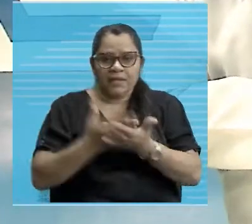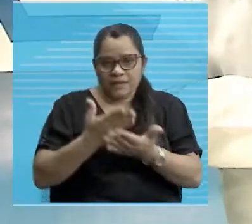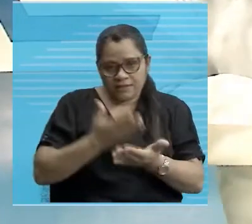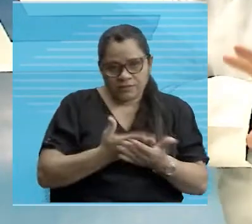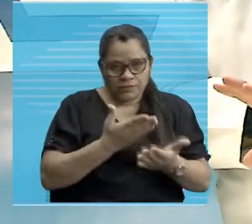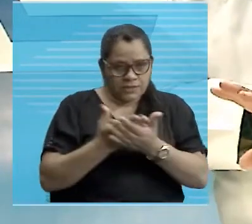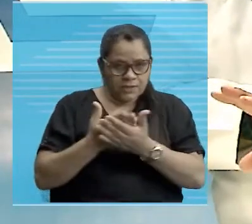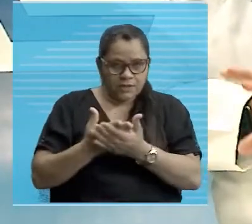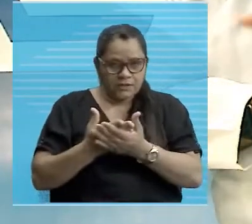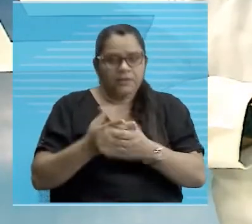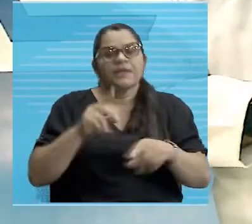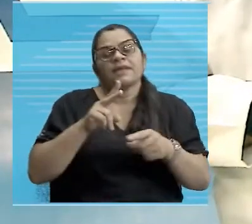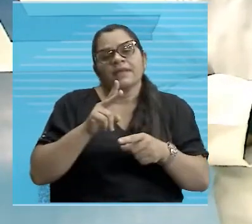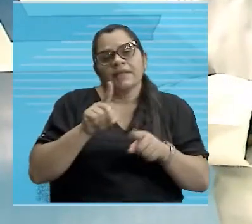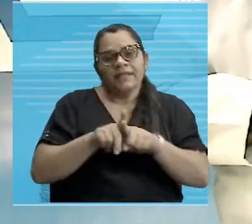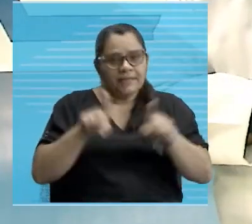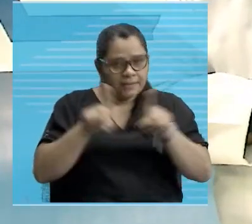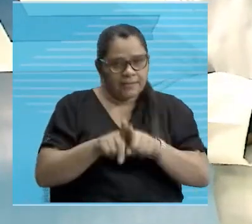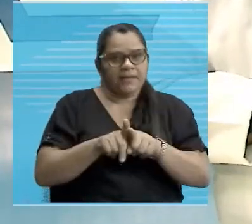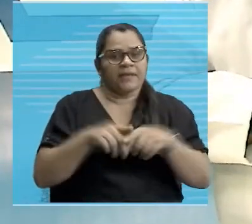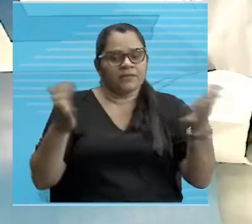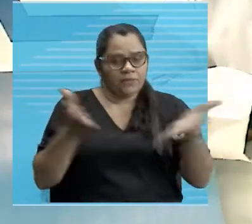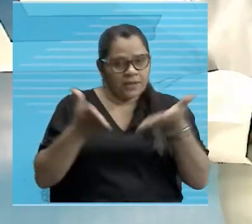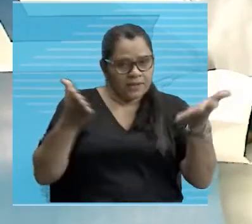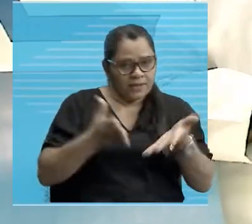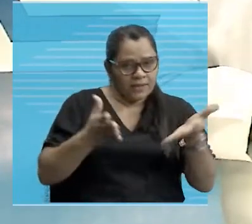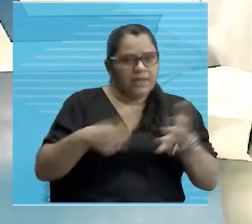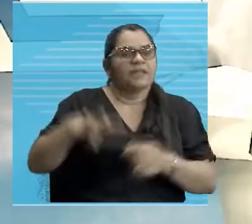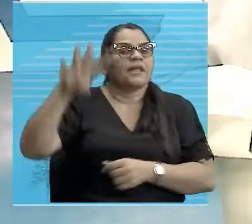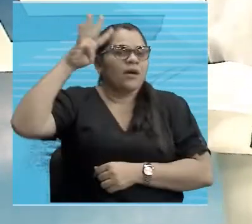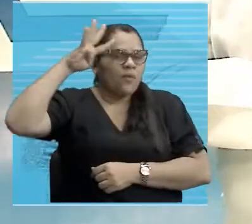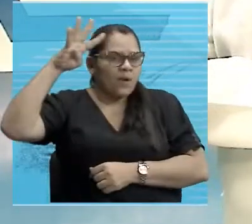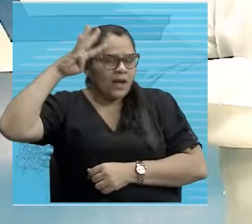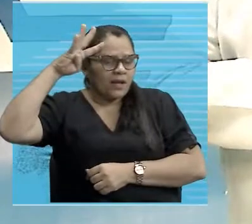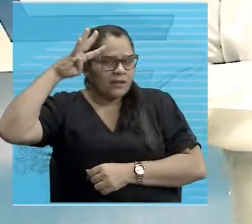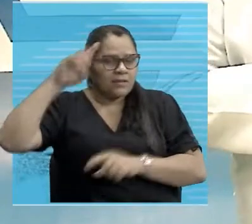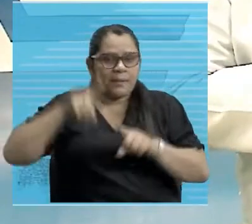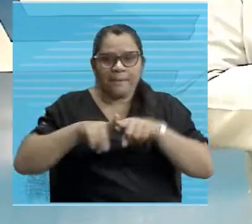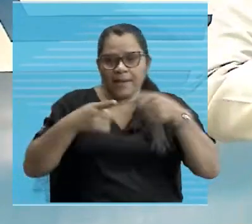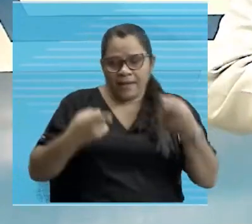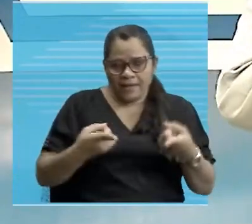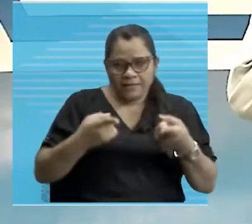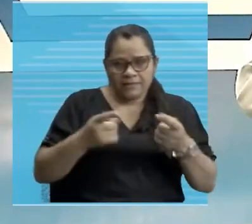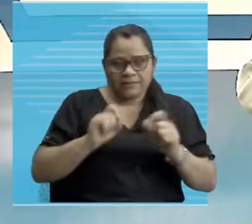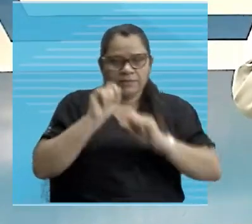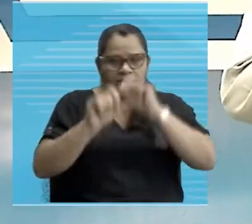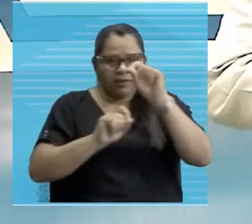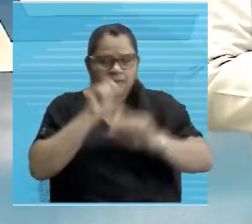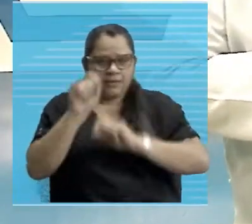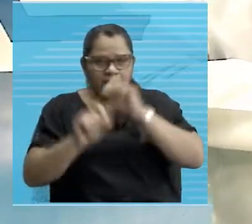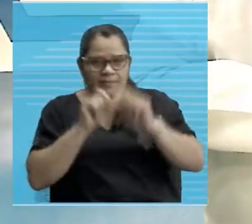estou também na quarta, né? Lembra disso. Também estou na quarta, mas